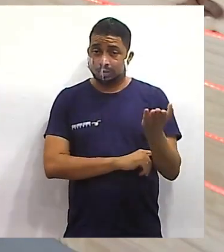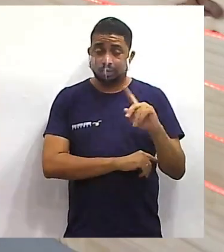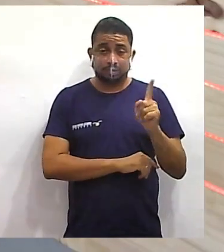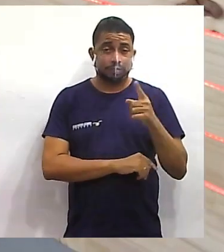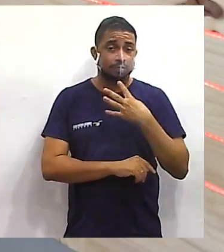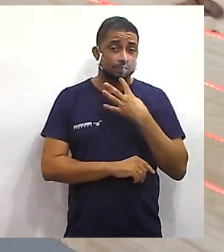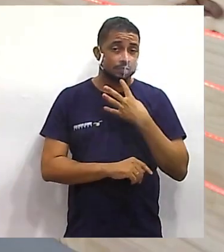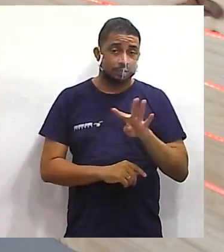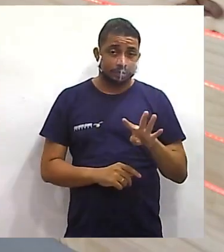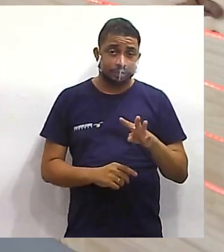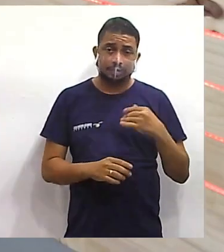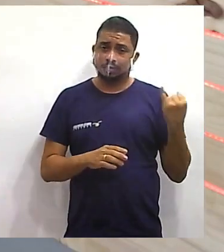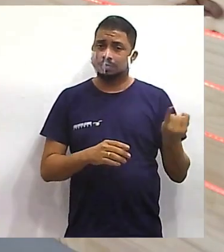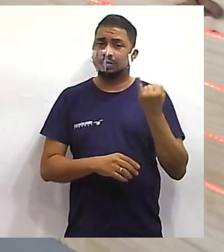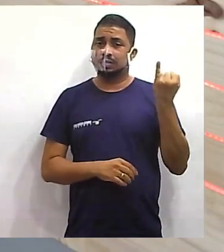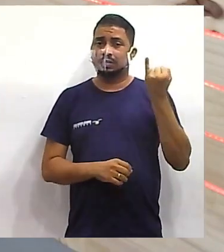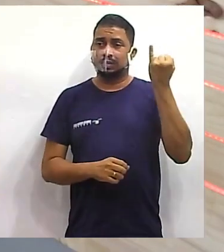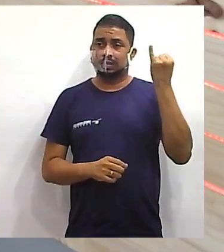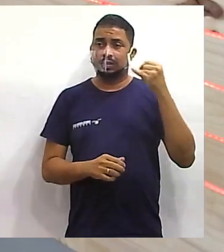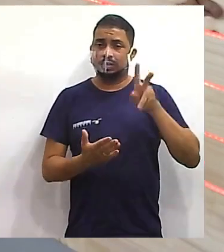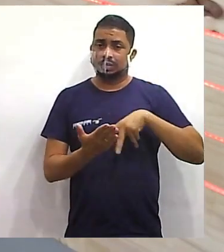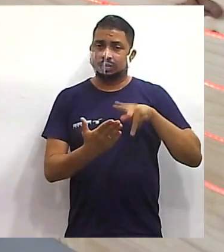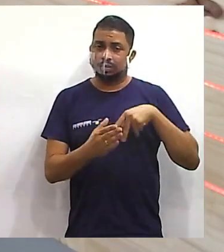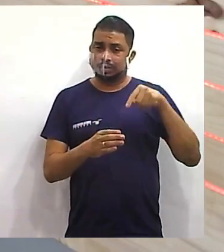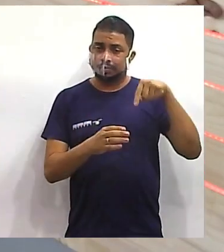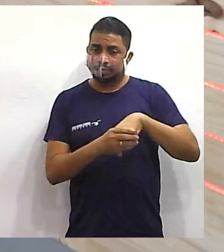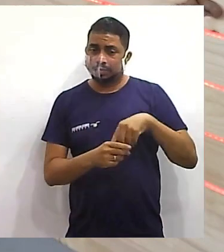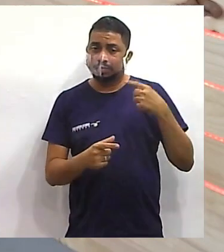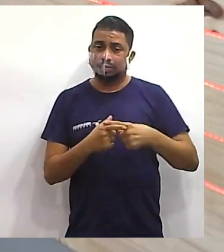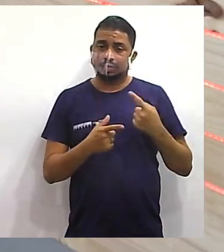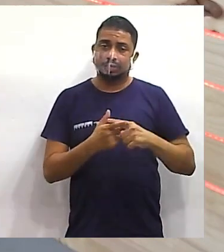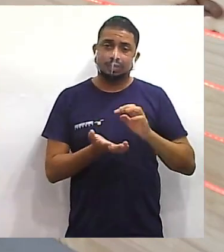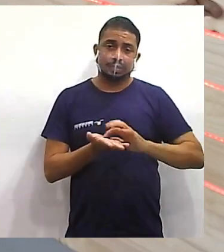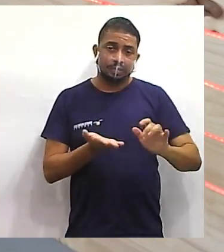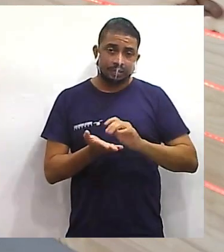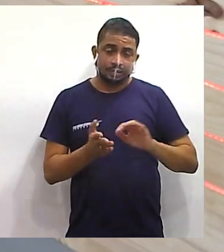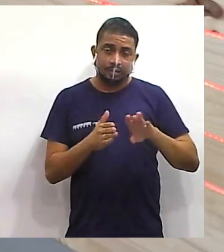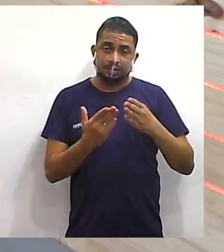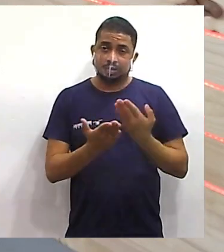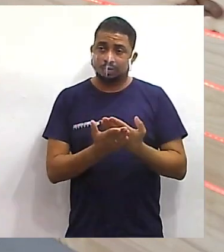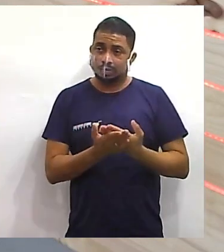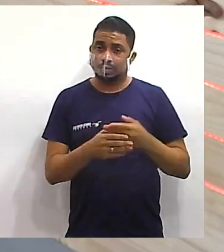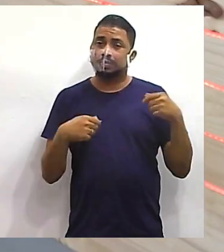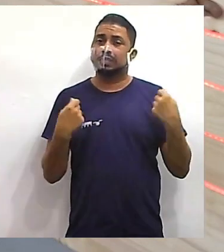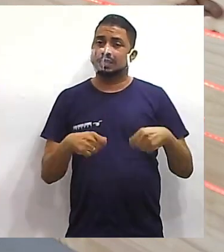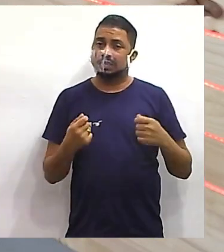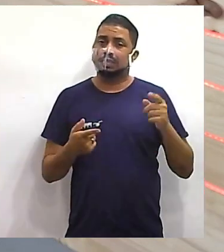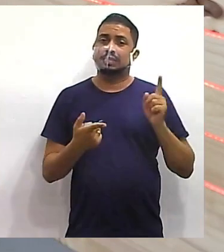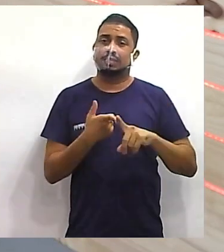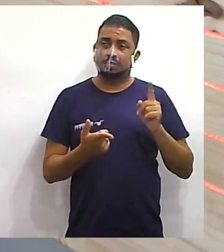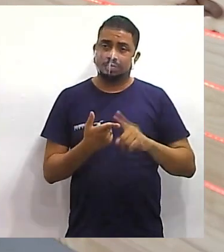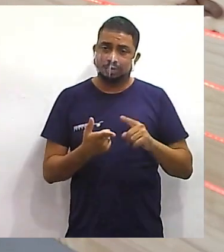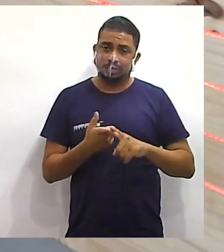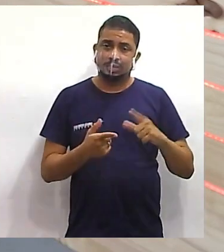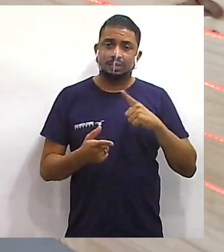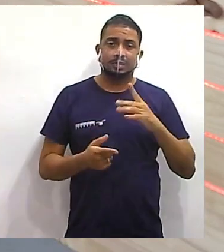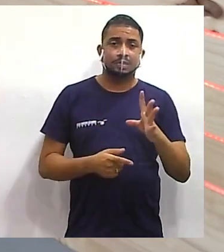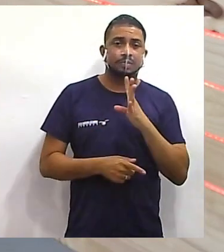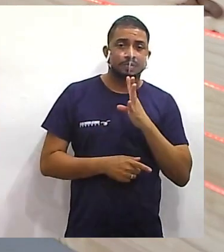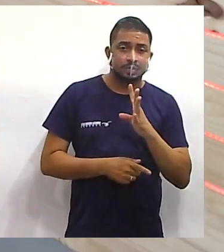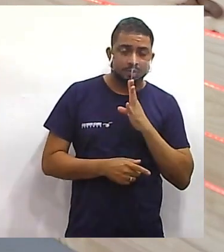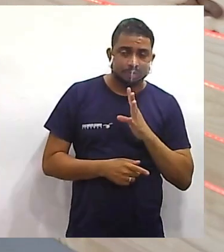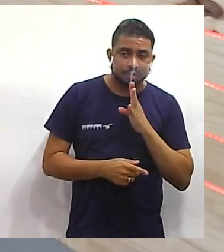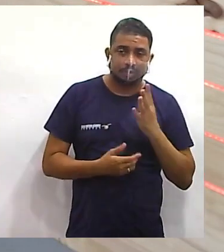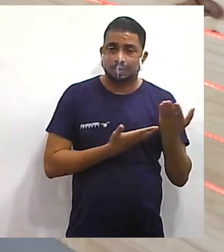conhecem, é importante aprofundar essa leitura, né? Porque o secretário escolar, ele precisa também ter esse conhecimento,